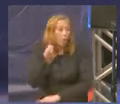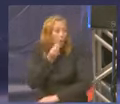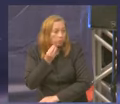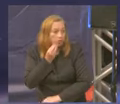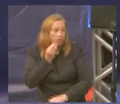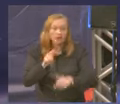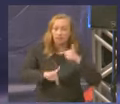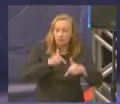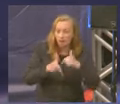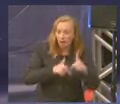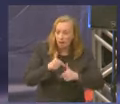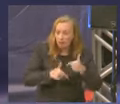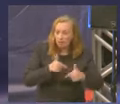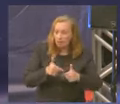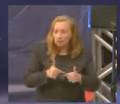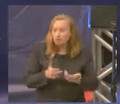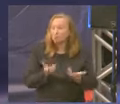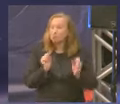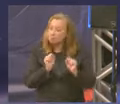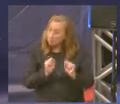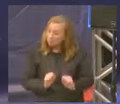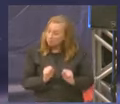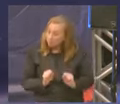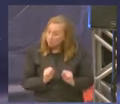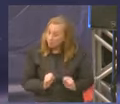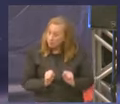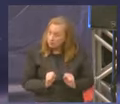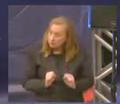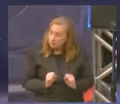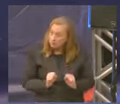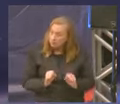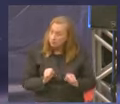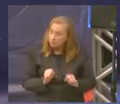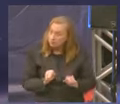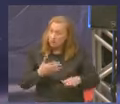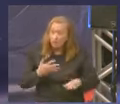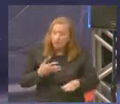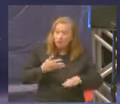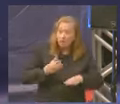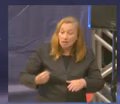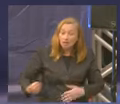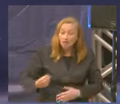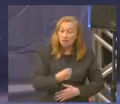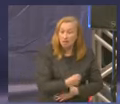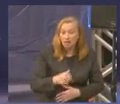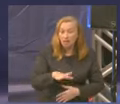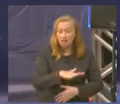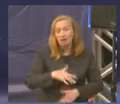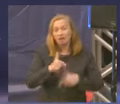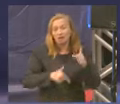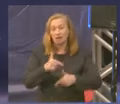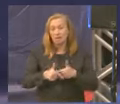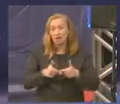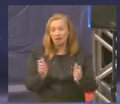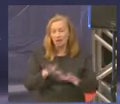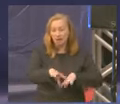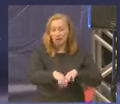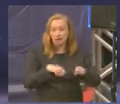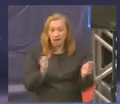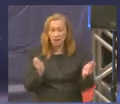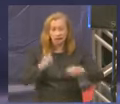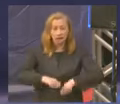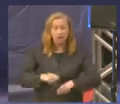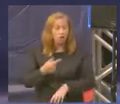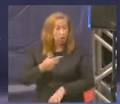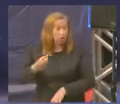de trabalho, para que ela possa entrar no mercado de trabalho e se capacitar. O que a gente vive hoje